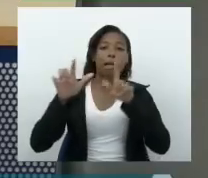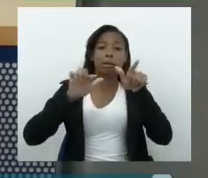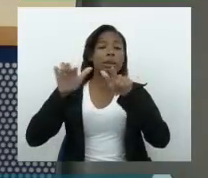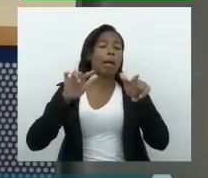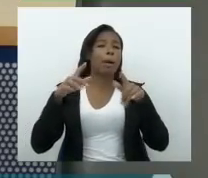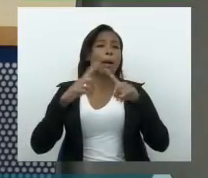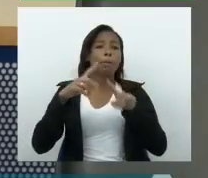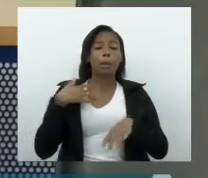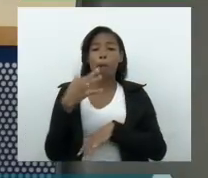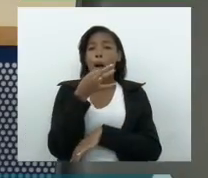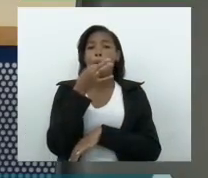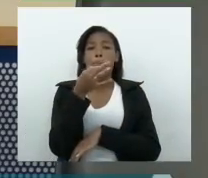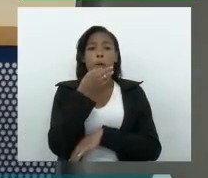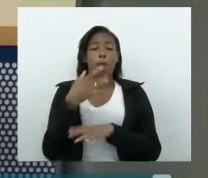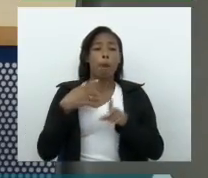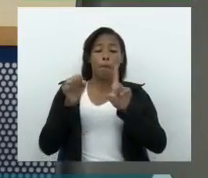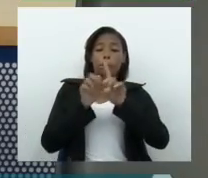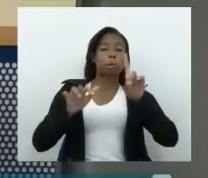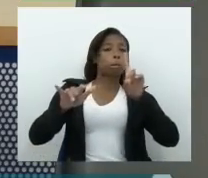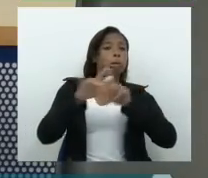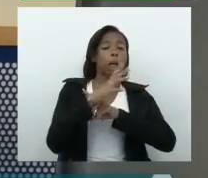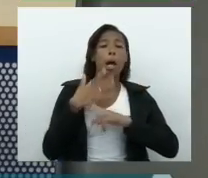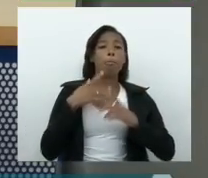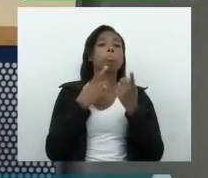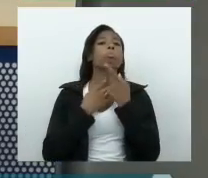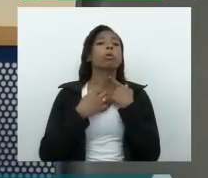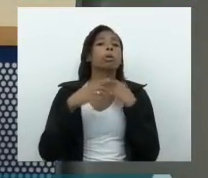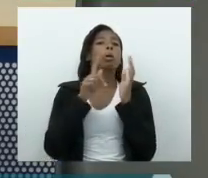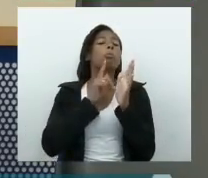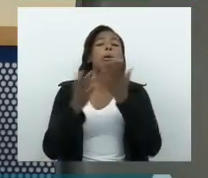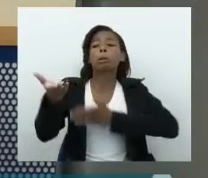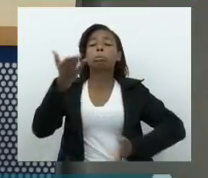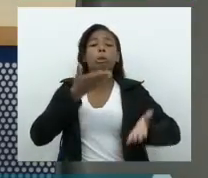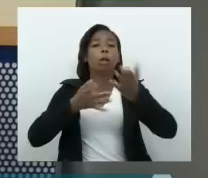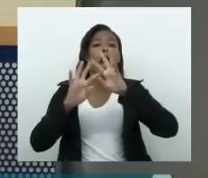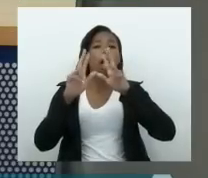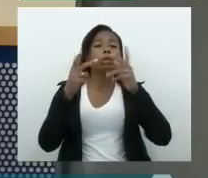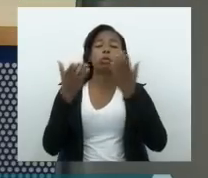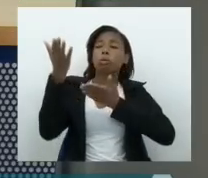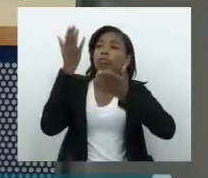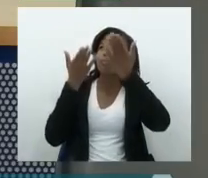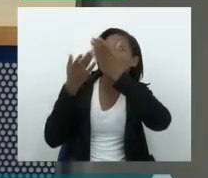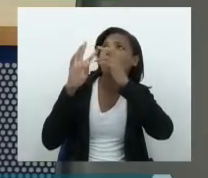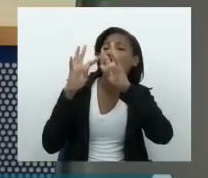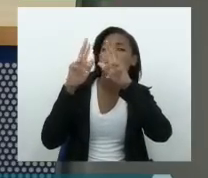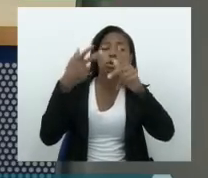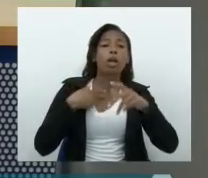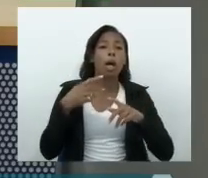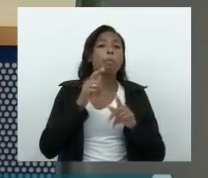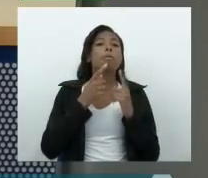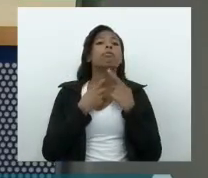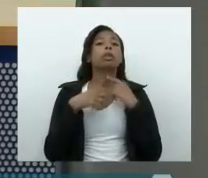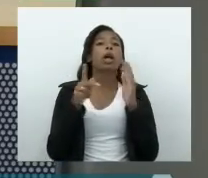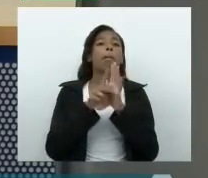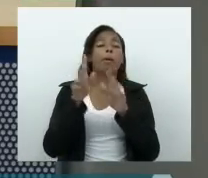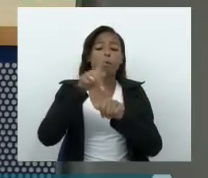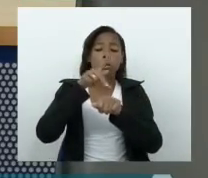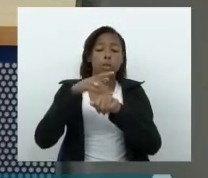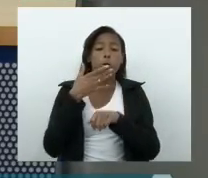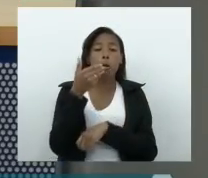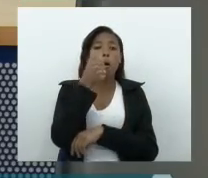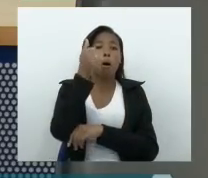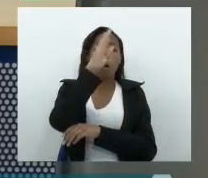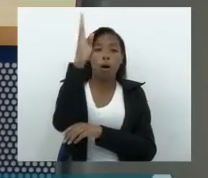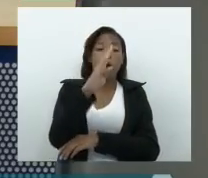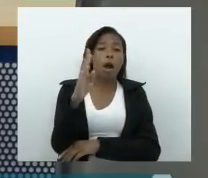a minha ideologia é socialista, porque a minha vontade é de servir a revolução, porque a minha vontade é fazer com que esse país se transforme